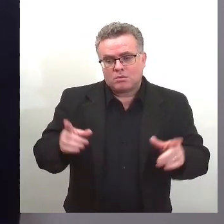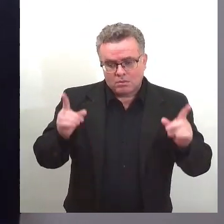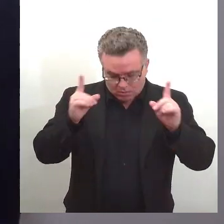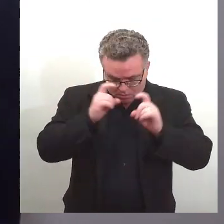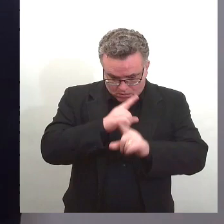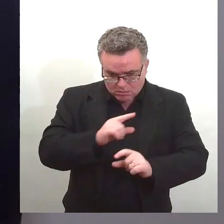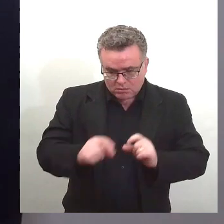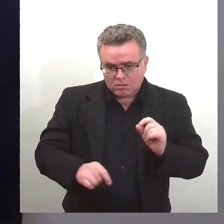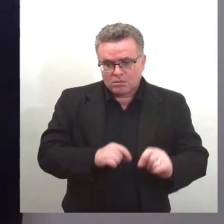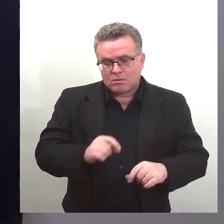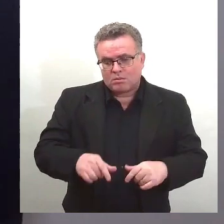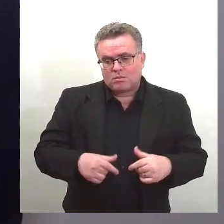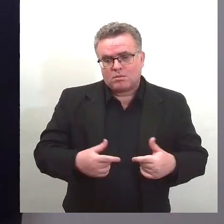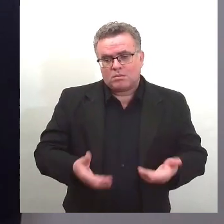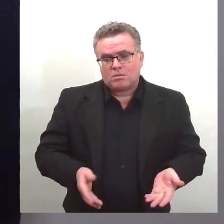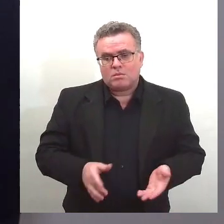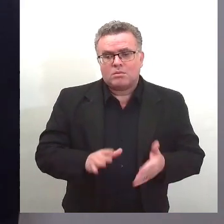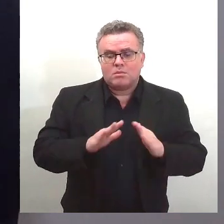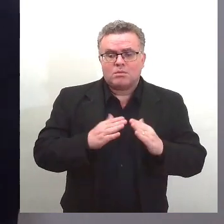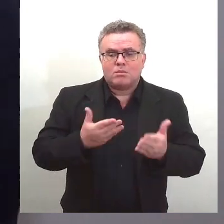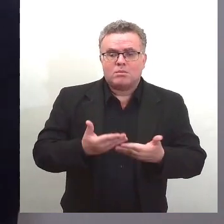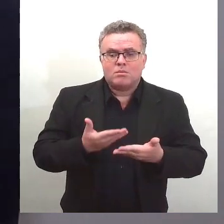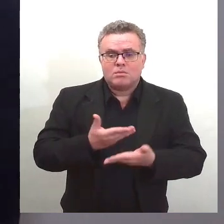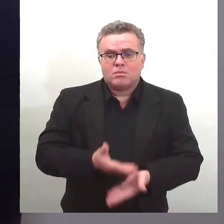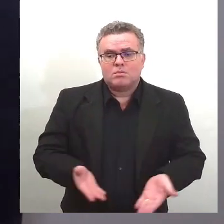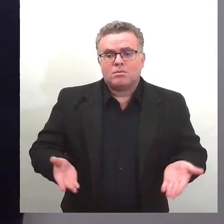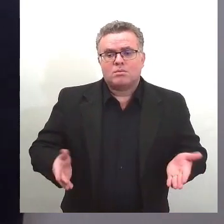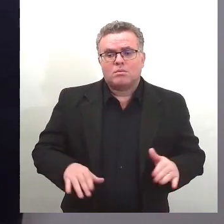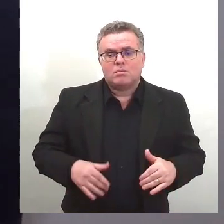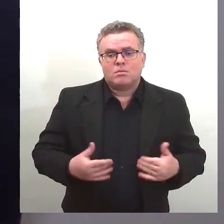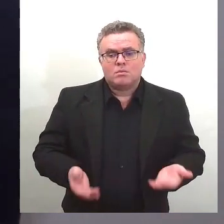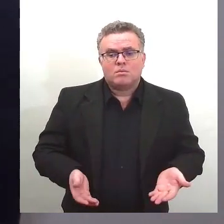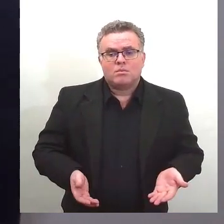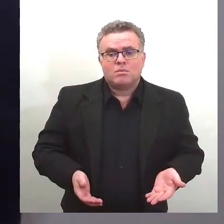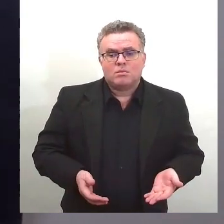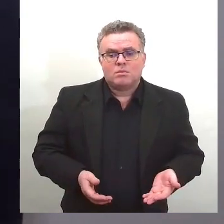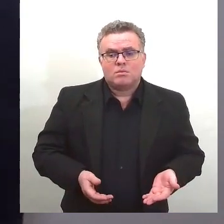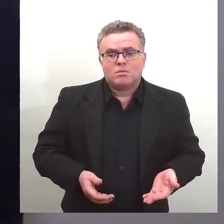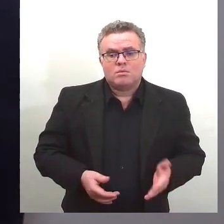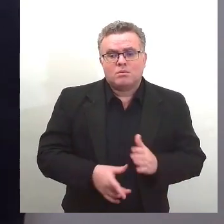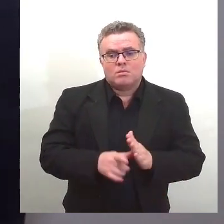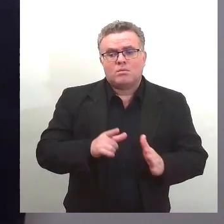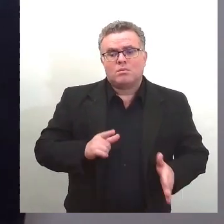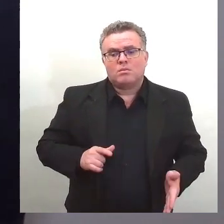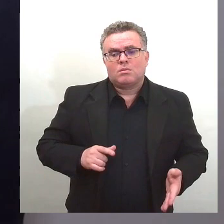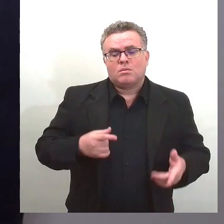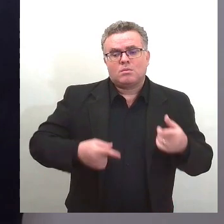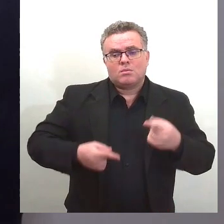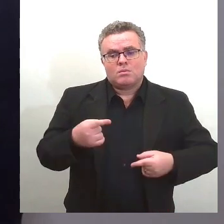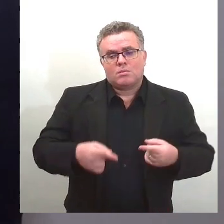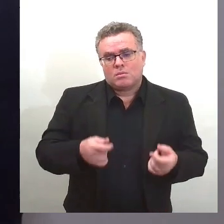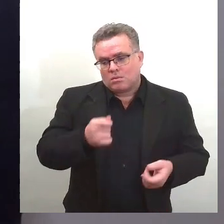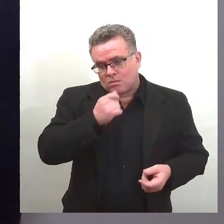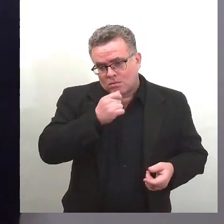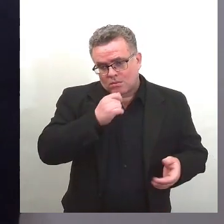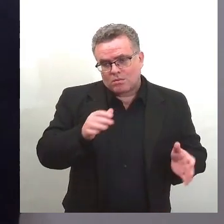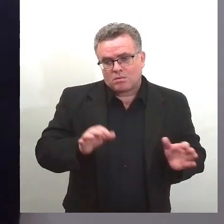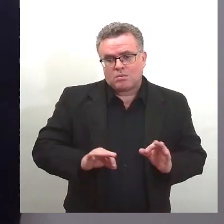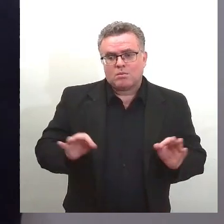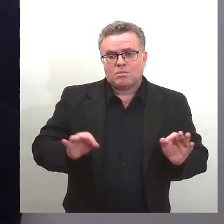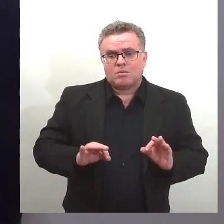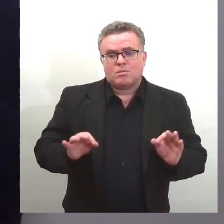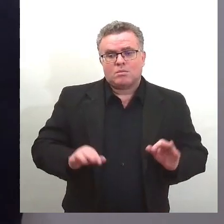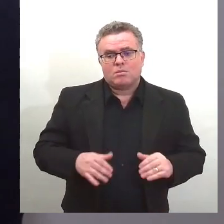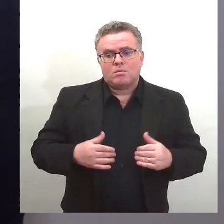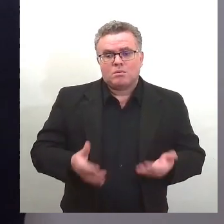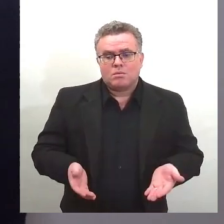às suas escolas, né? E sem contar que não foi debatido com a comunidade escolar essa mudança. Foi uma medida